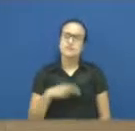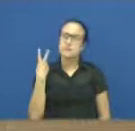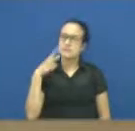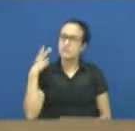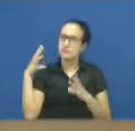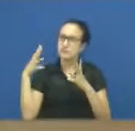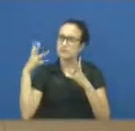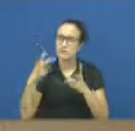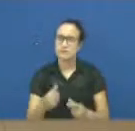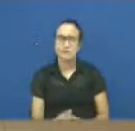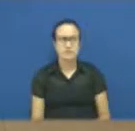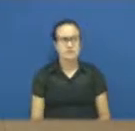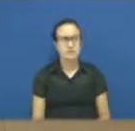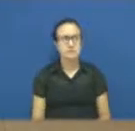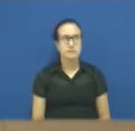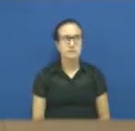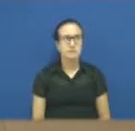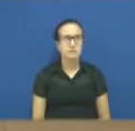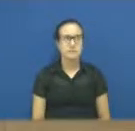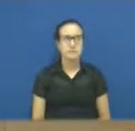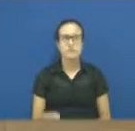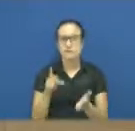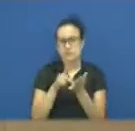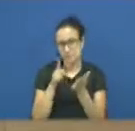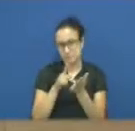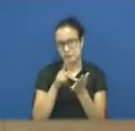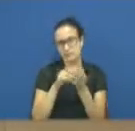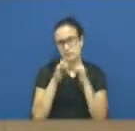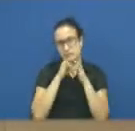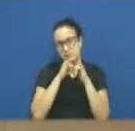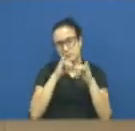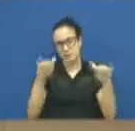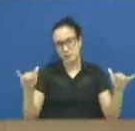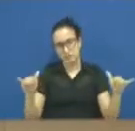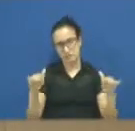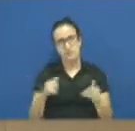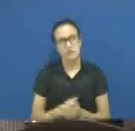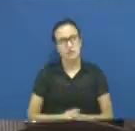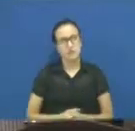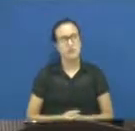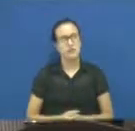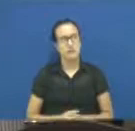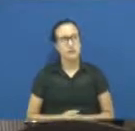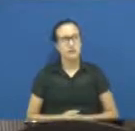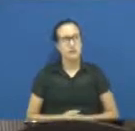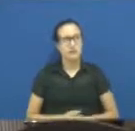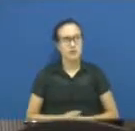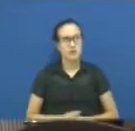na verdade, antes de tudo, passando o recado de Patrícia, somos bem mais novas.